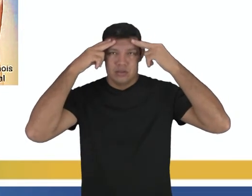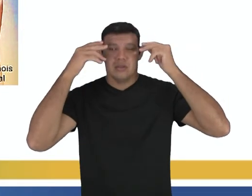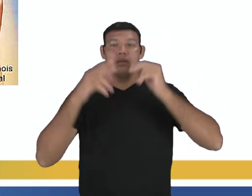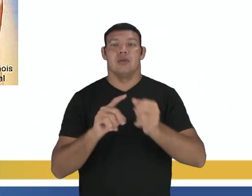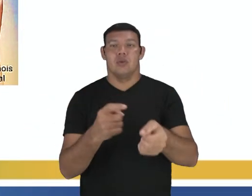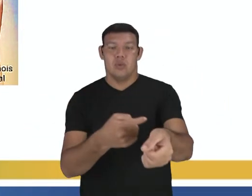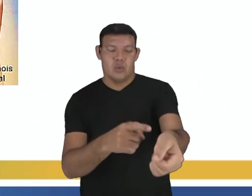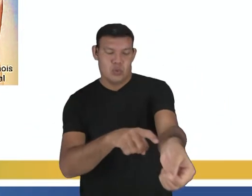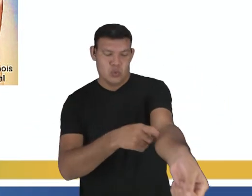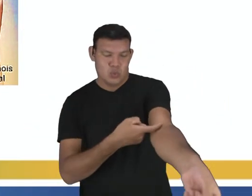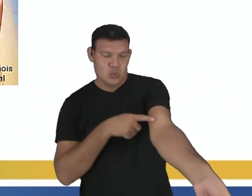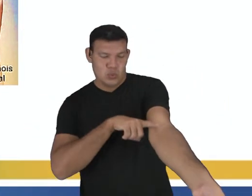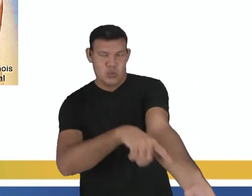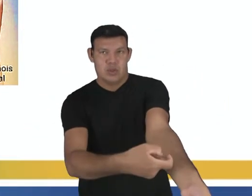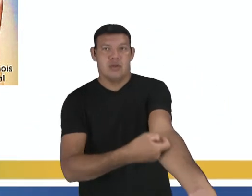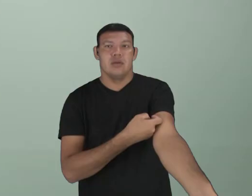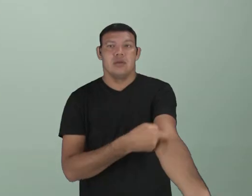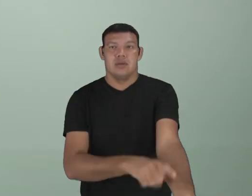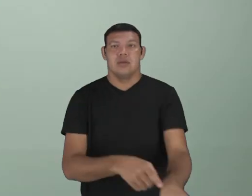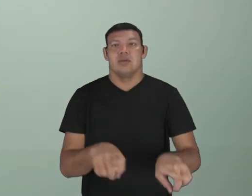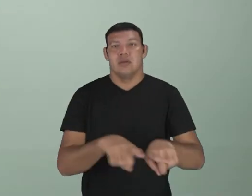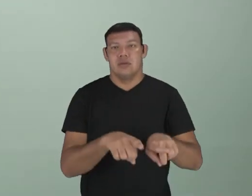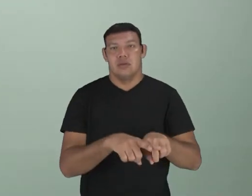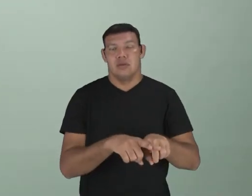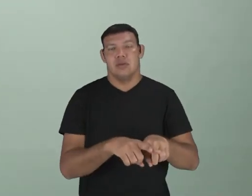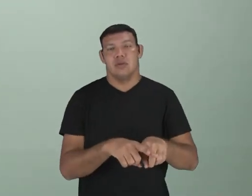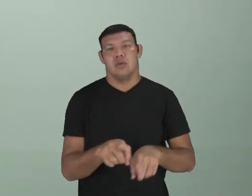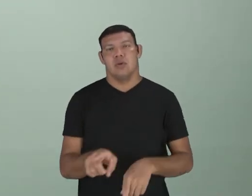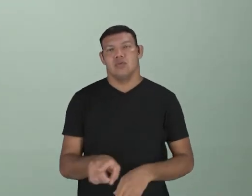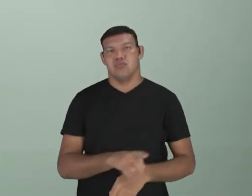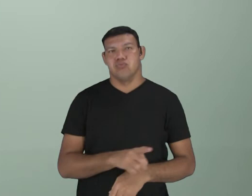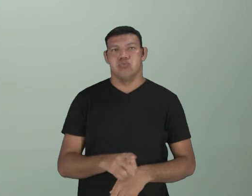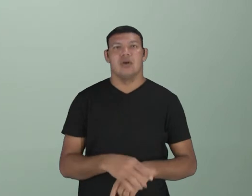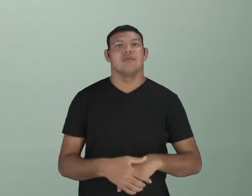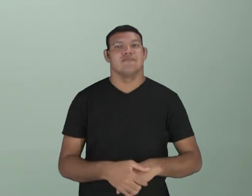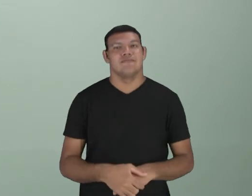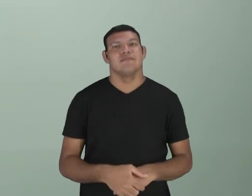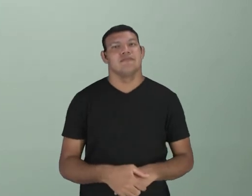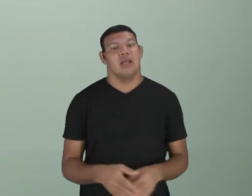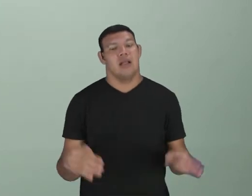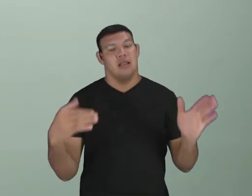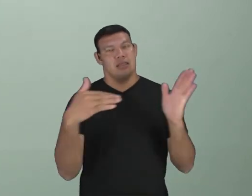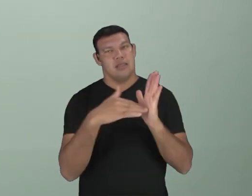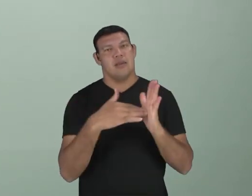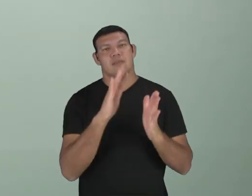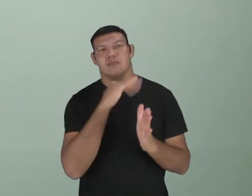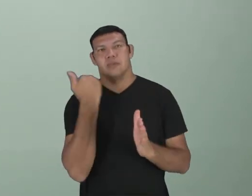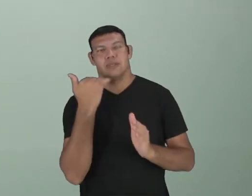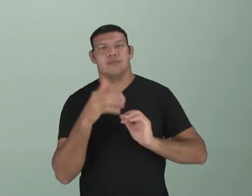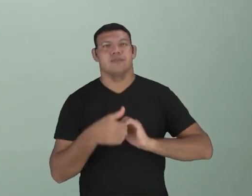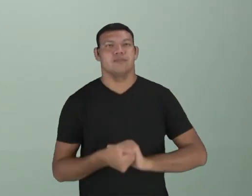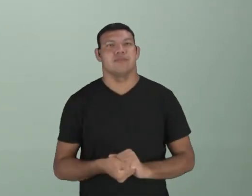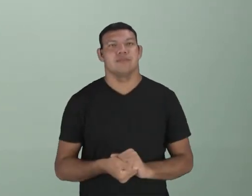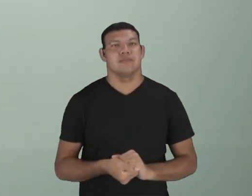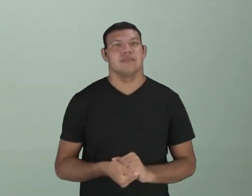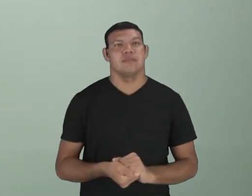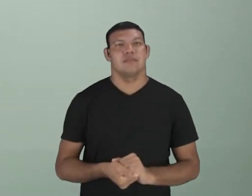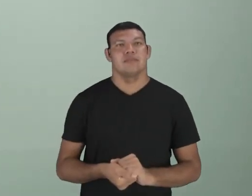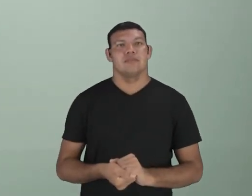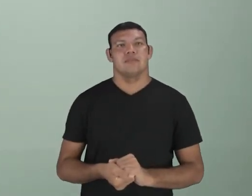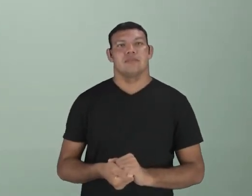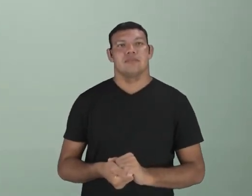sistemas nervoso, cardiovascular e urinário. E se a pessoa não procurar tratamento, ela vai ter uma falência múltipla de órgãos e vai chegar até a morte,